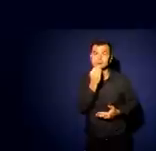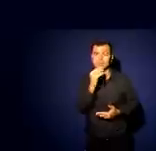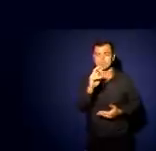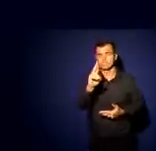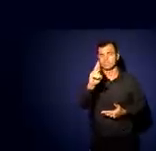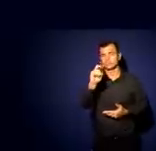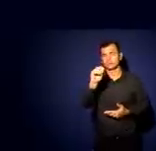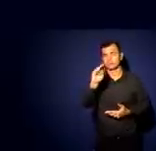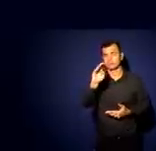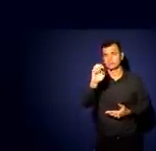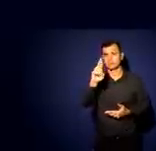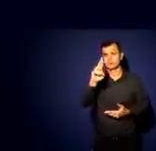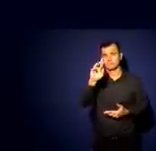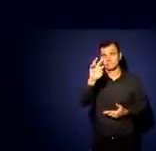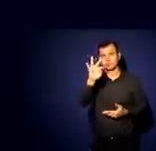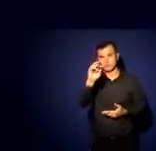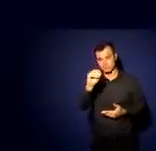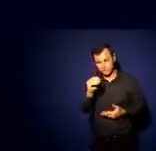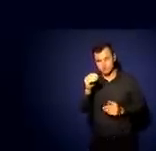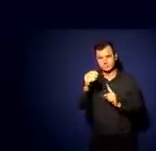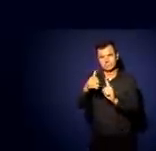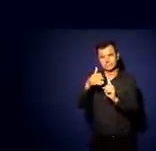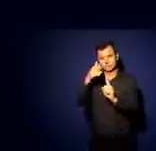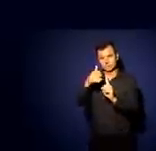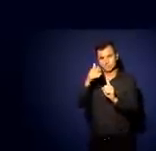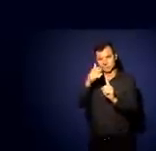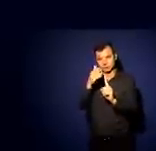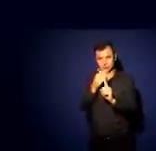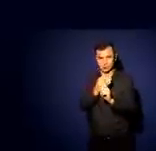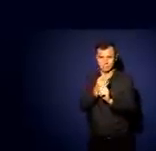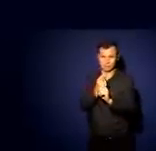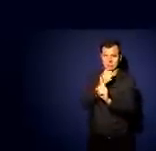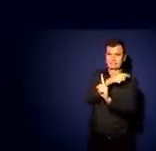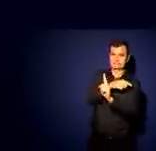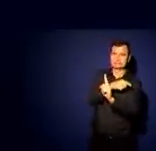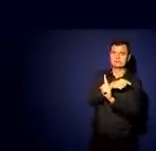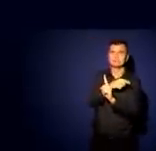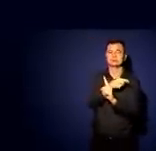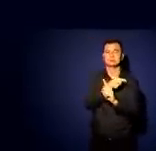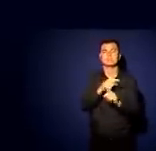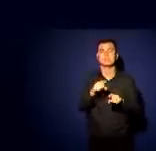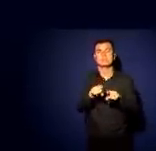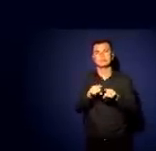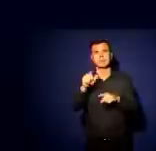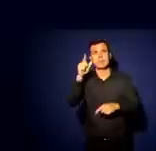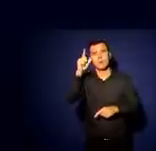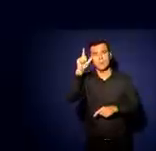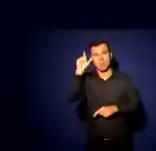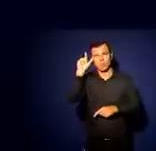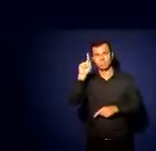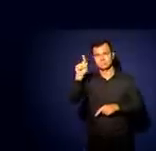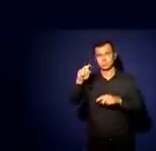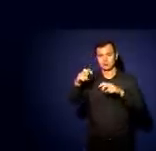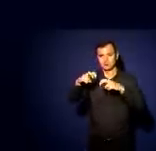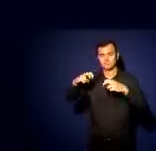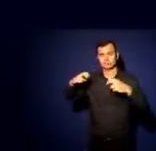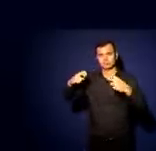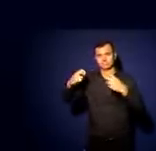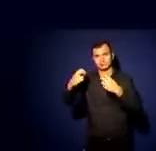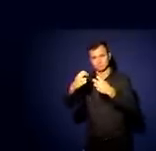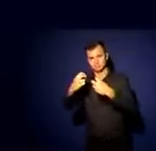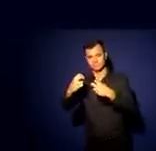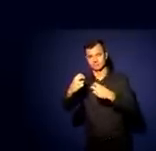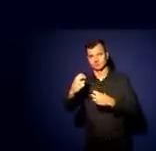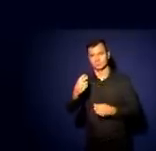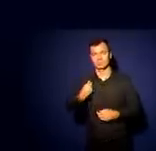palestrando no painel anterior e ontem né no Roda Viva Eu acho que o sinal